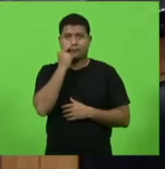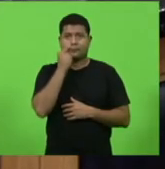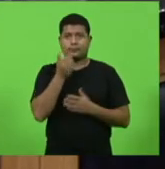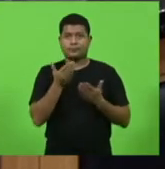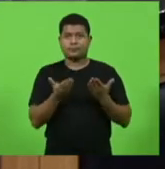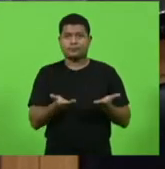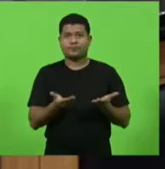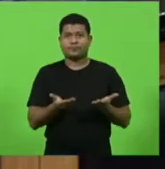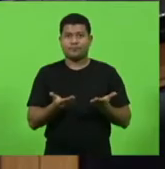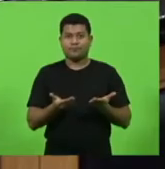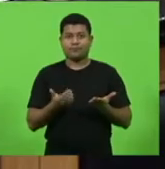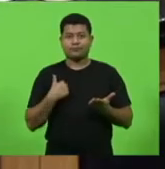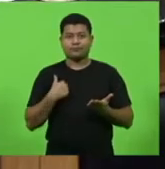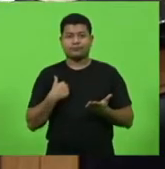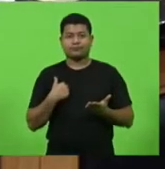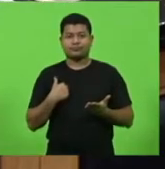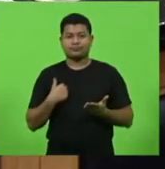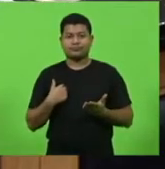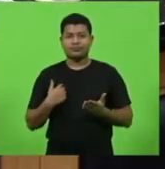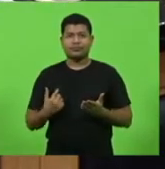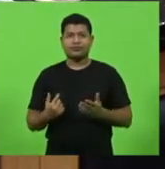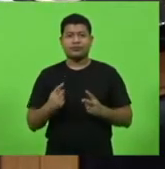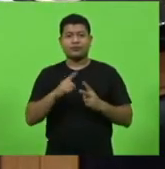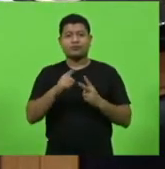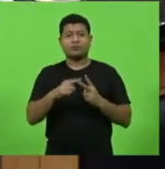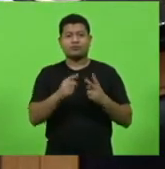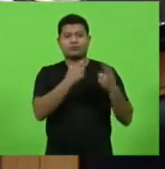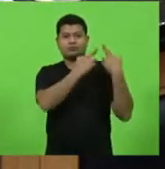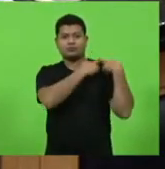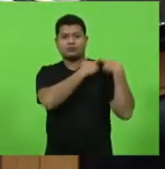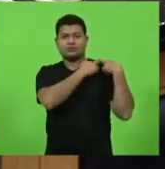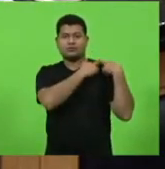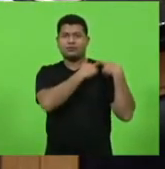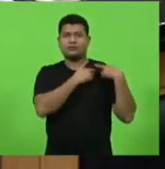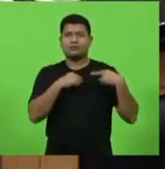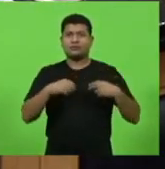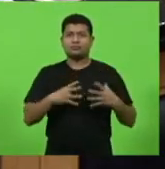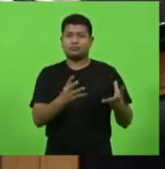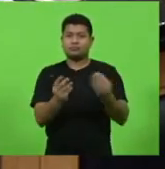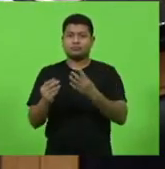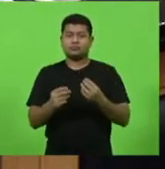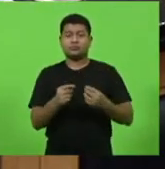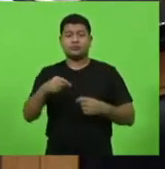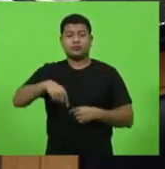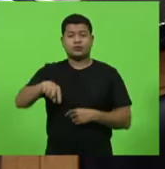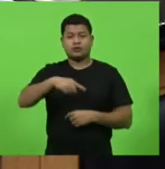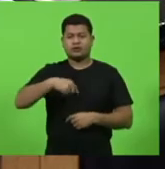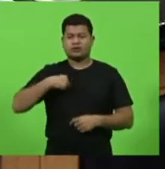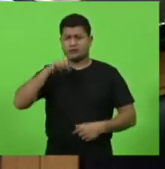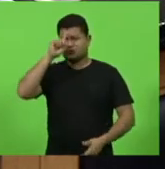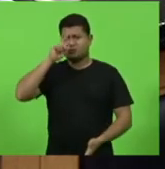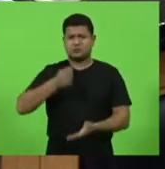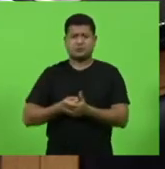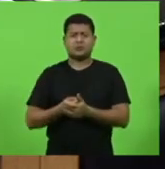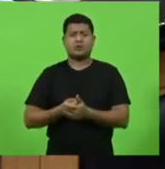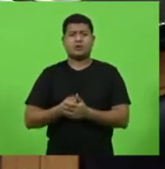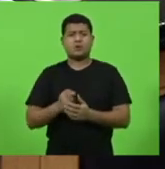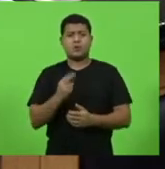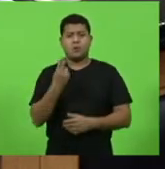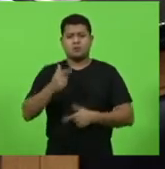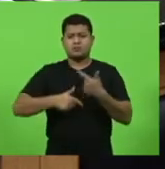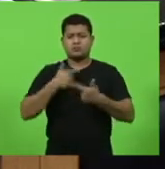para este plenário duas responsabilidades. A responsabilidade de que muitas coisas que a gente faz aqui diz respeito,